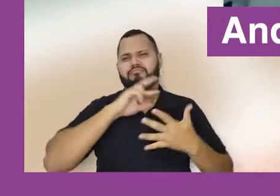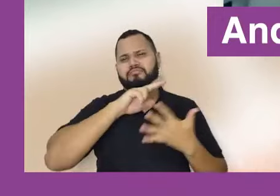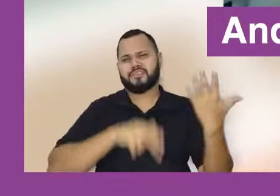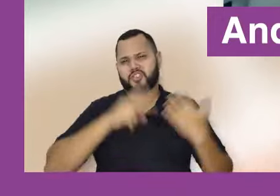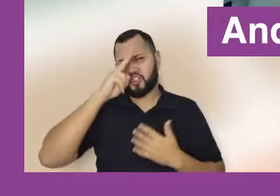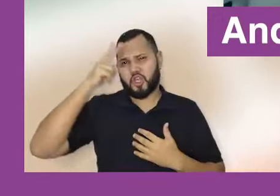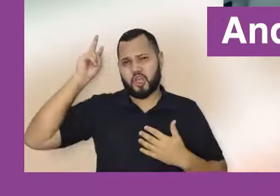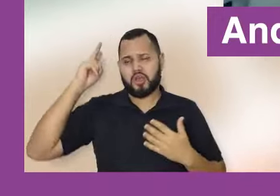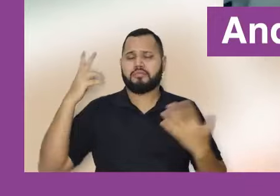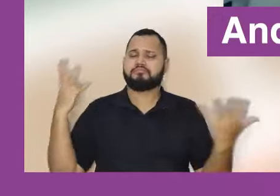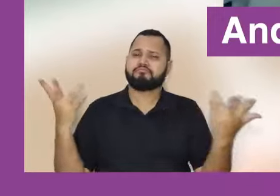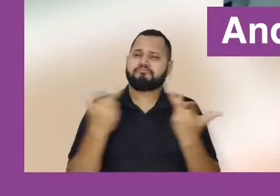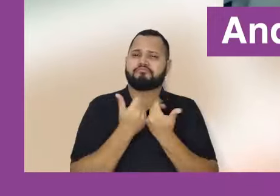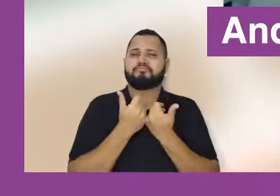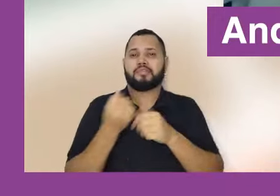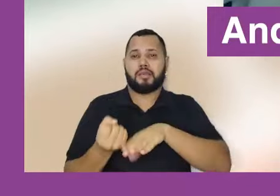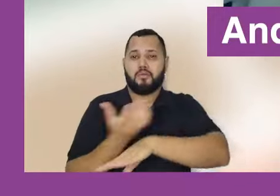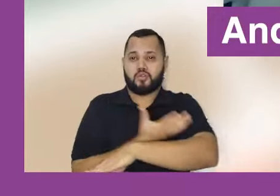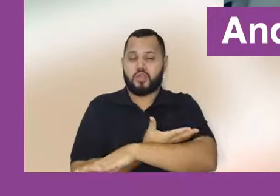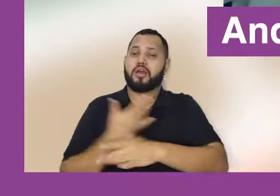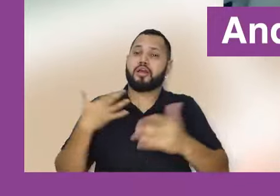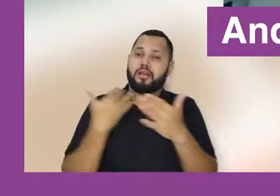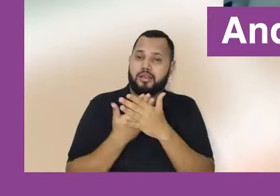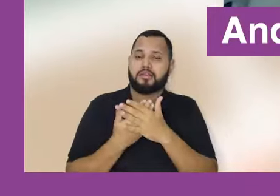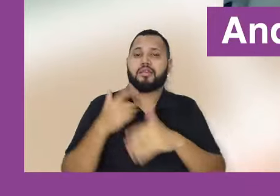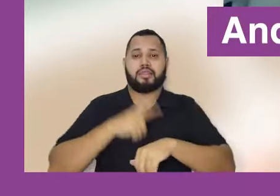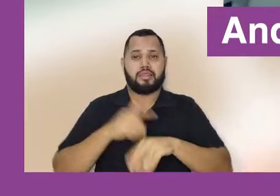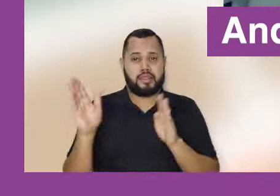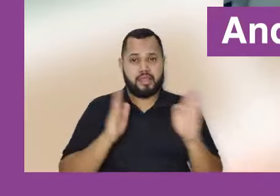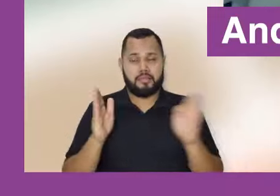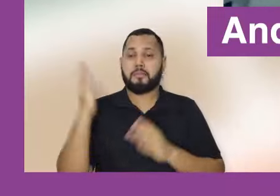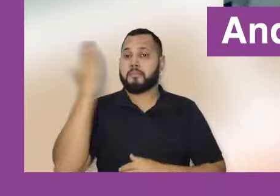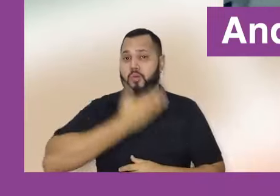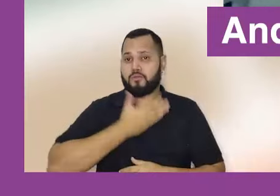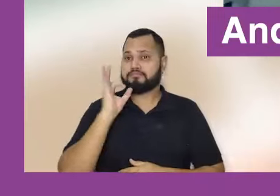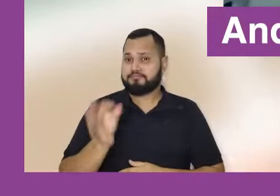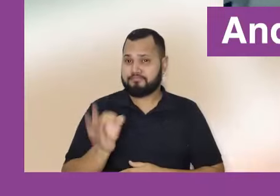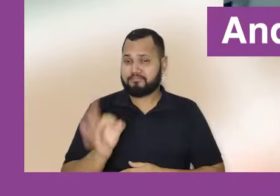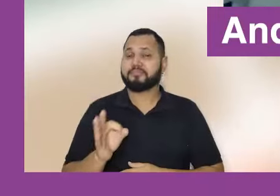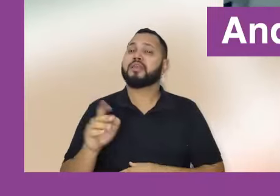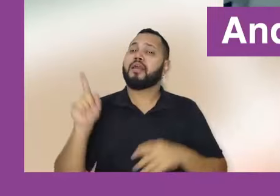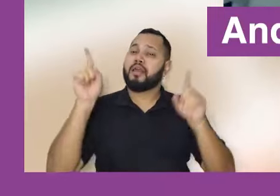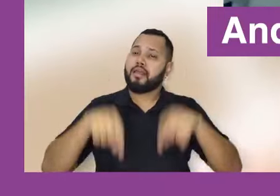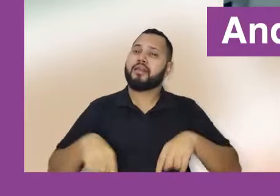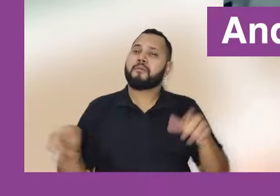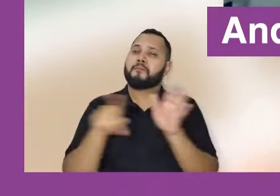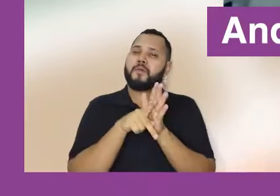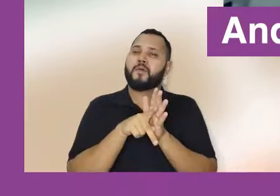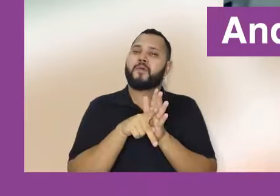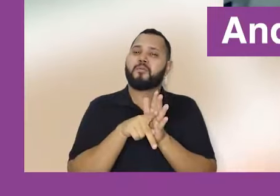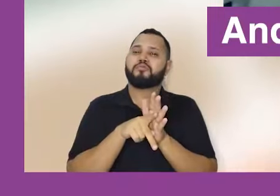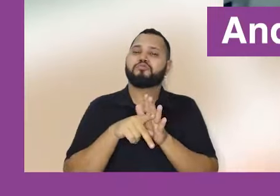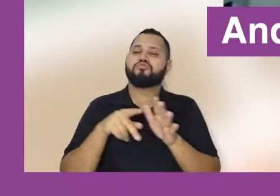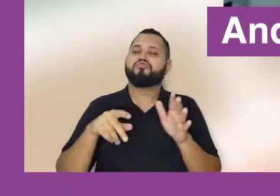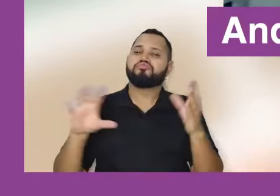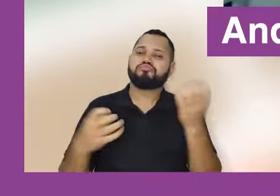tantas histórias lindas e emocionantes que a gente escutou ao longo desse tempo nos comprovam que essa receita que